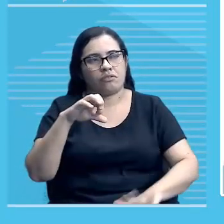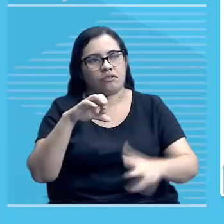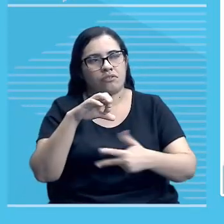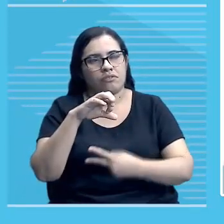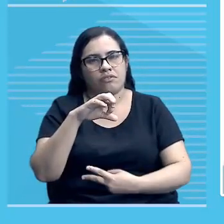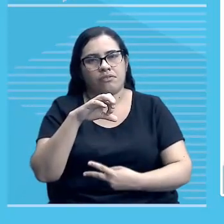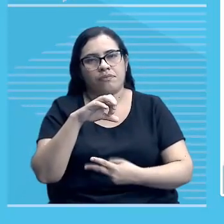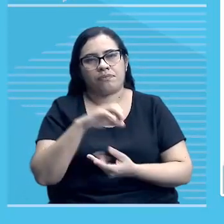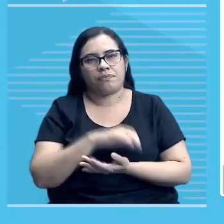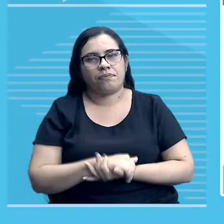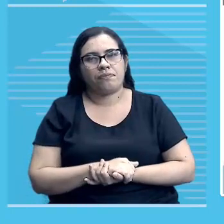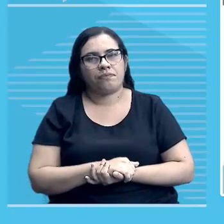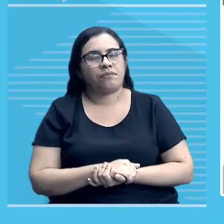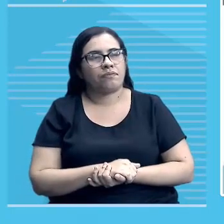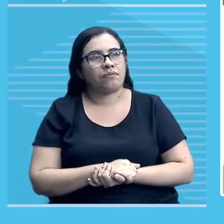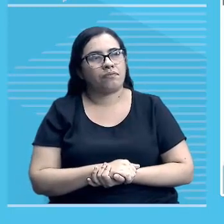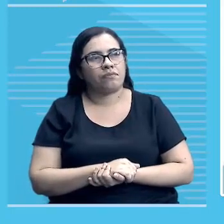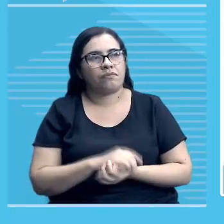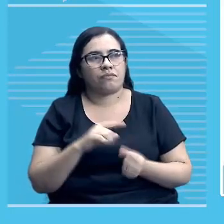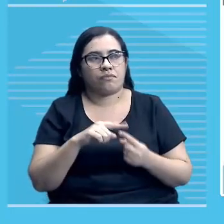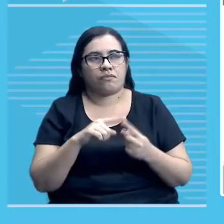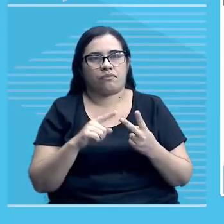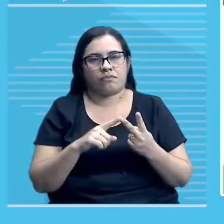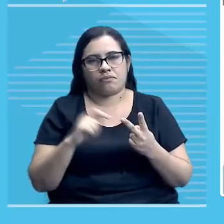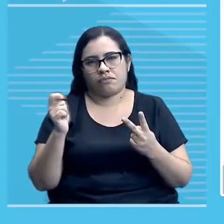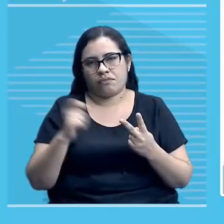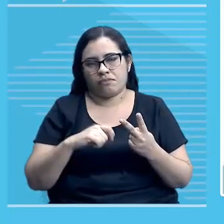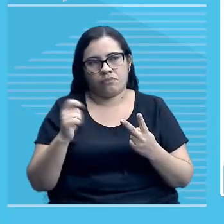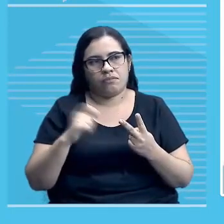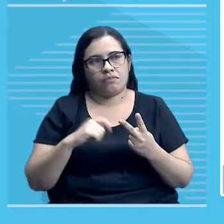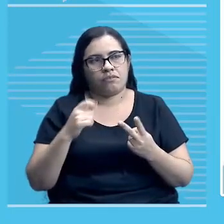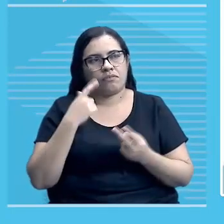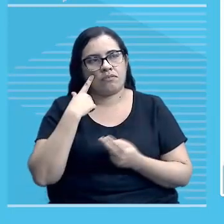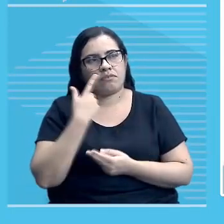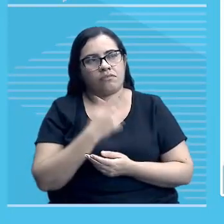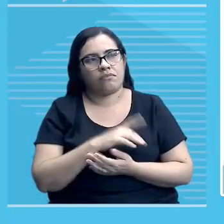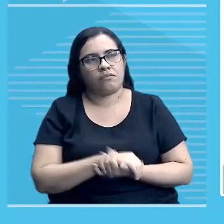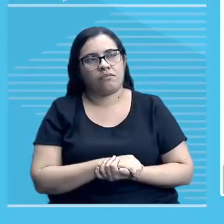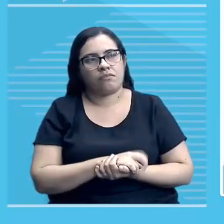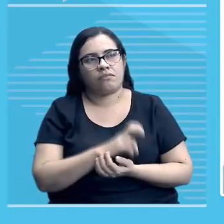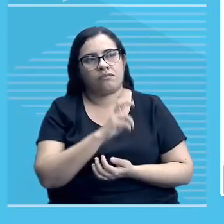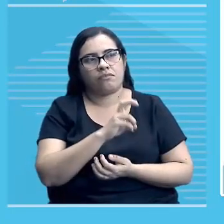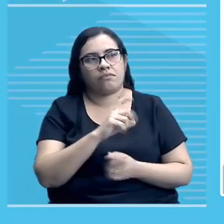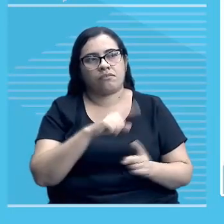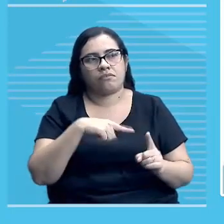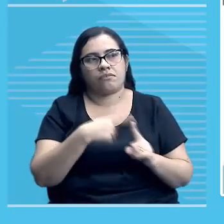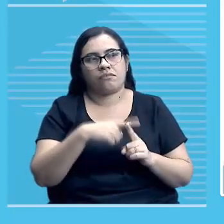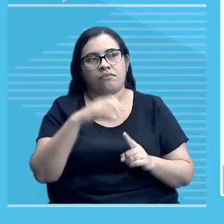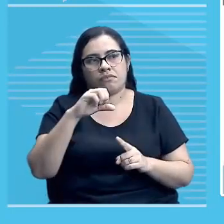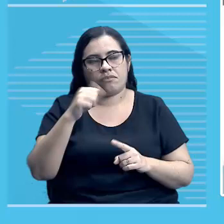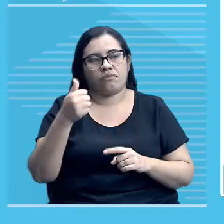As duas possibilidades aí, nós temos 5 mais 9, 14,